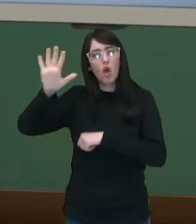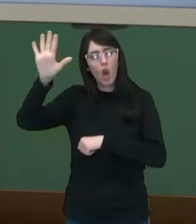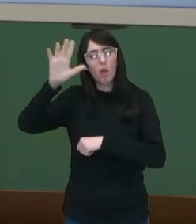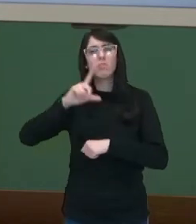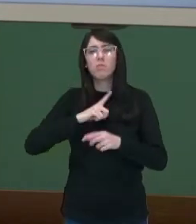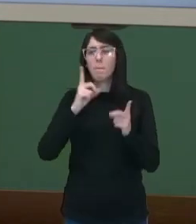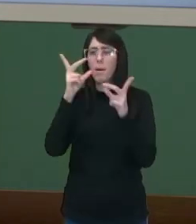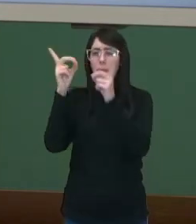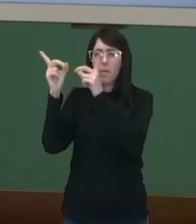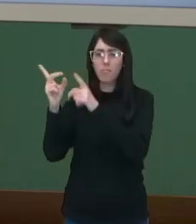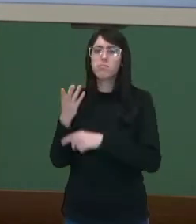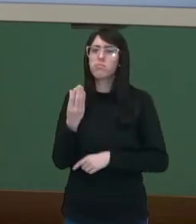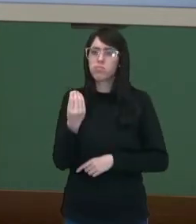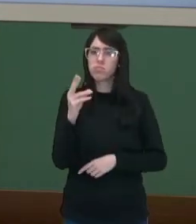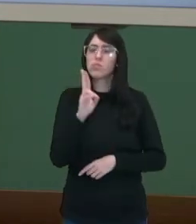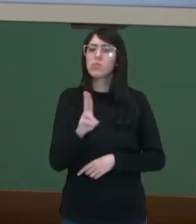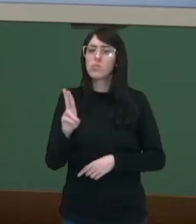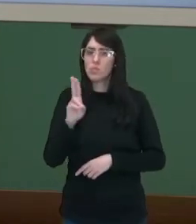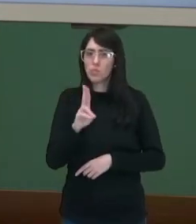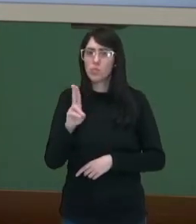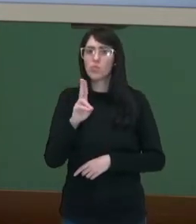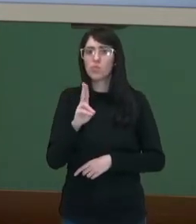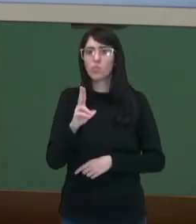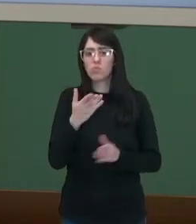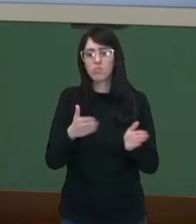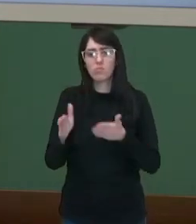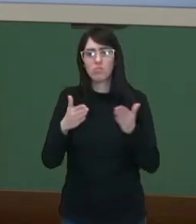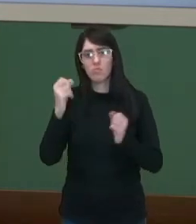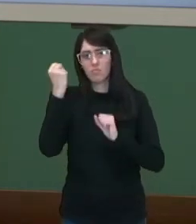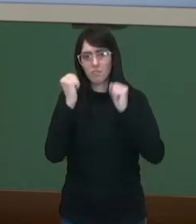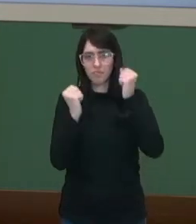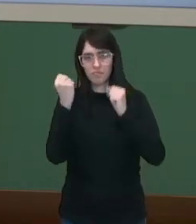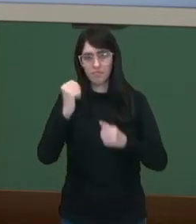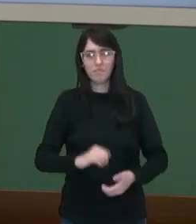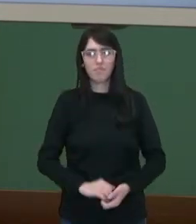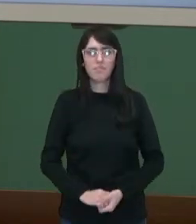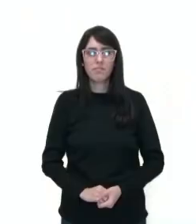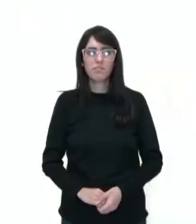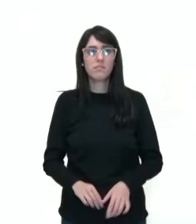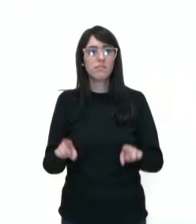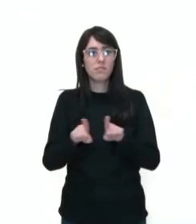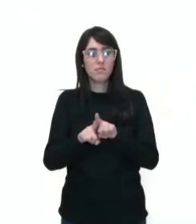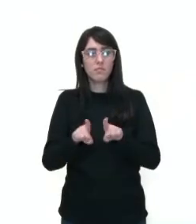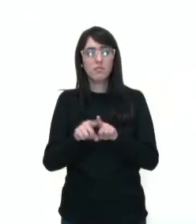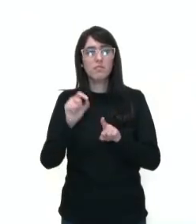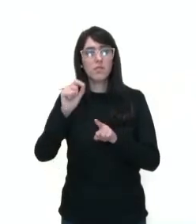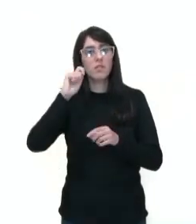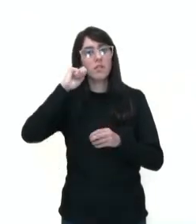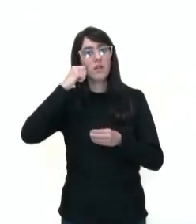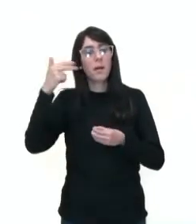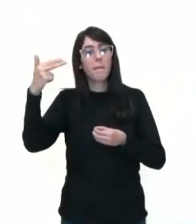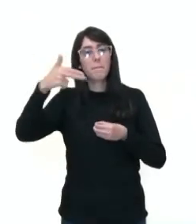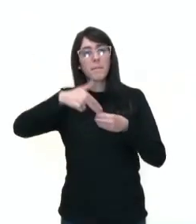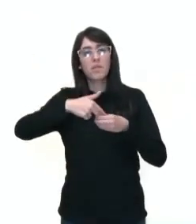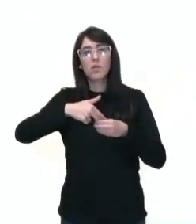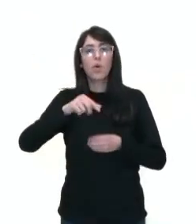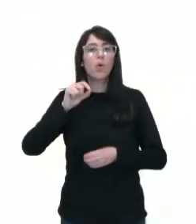que utilizam também como matéria-prima para suas atividades industriais. E nós temos o petróleo, que